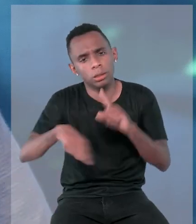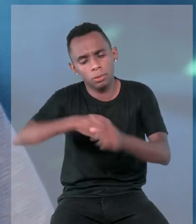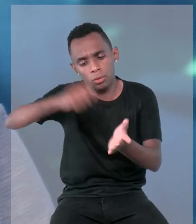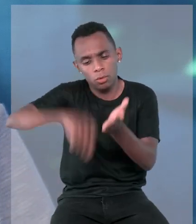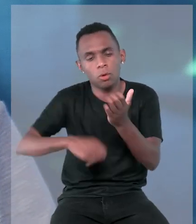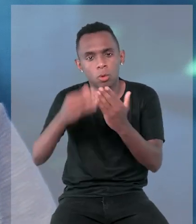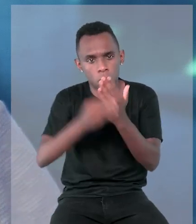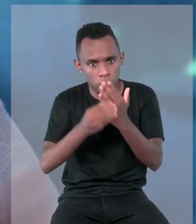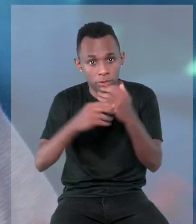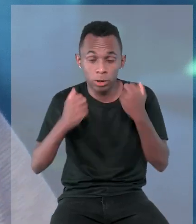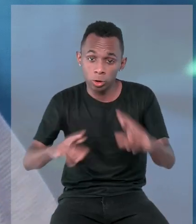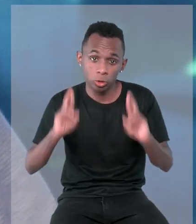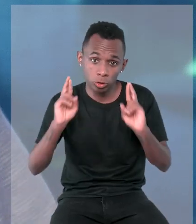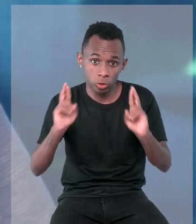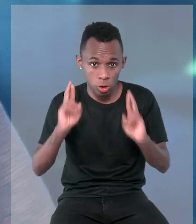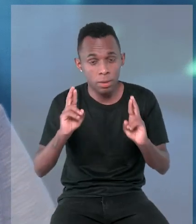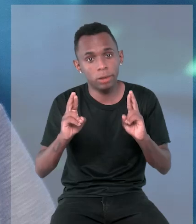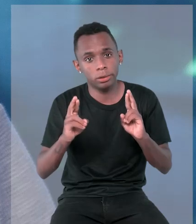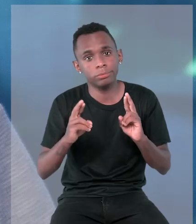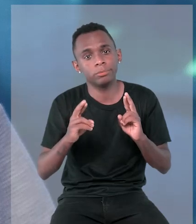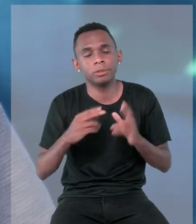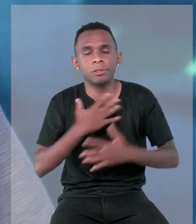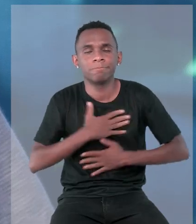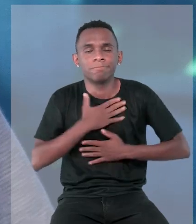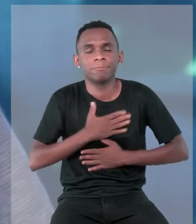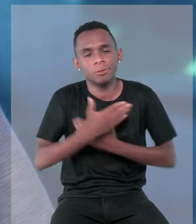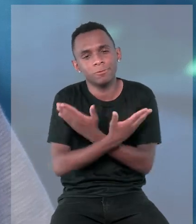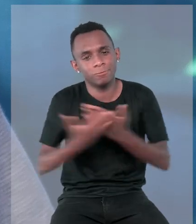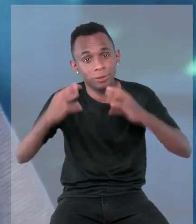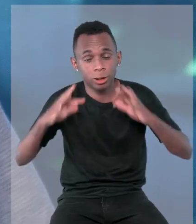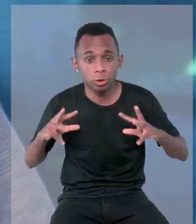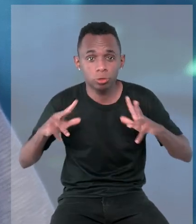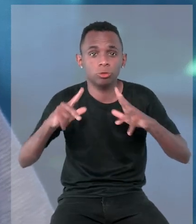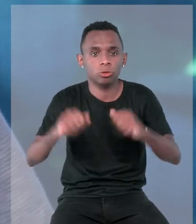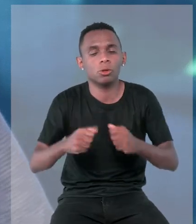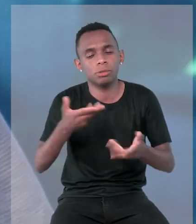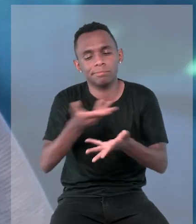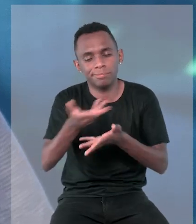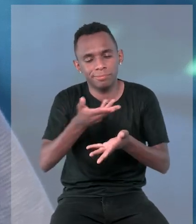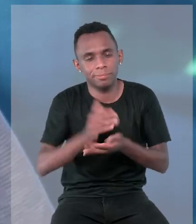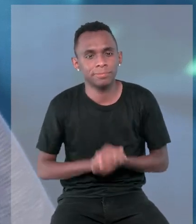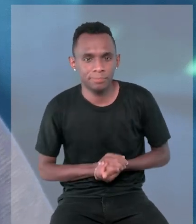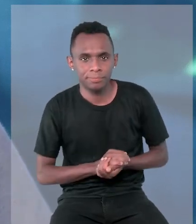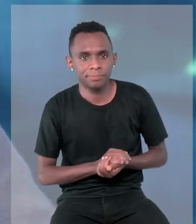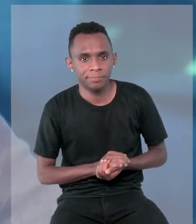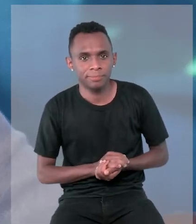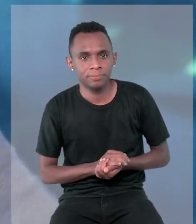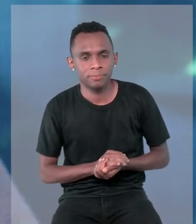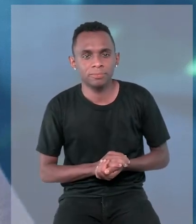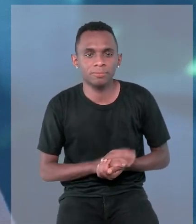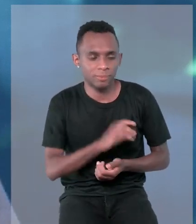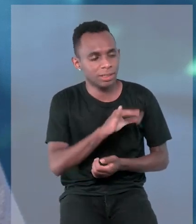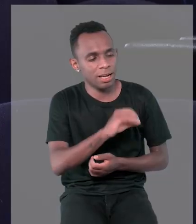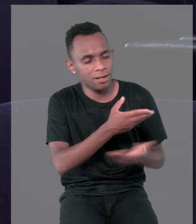autografar o livro lá. Espero que seja agradável para todo mundo esse bate-papo. Aí,